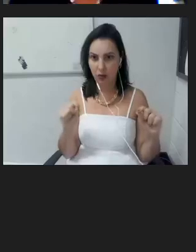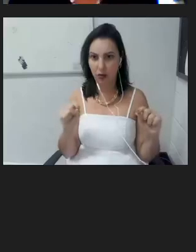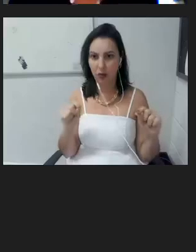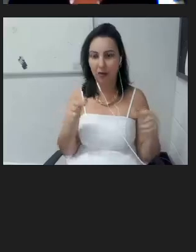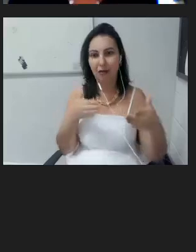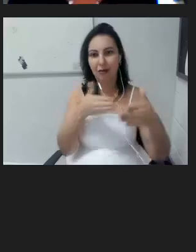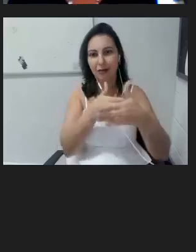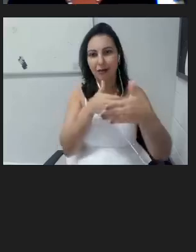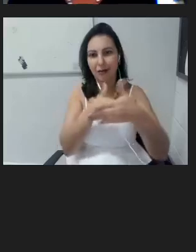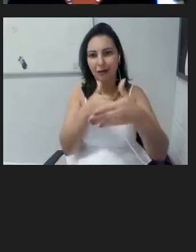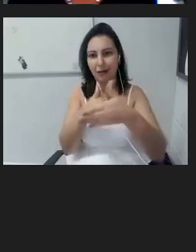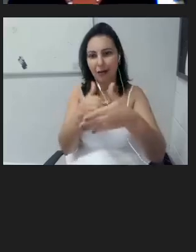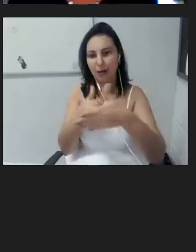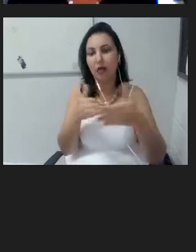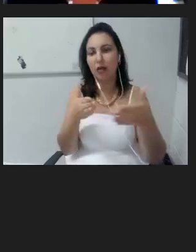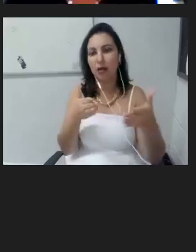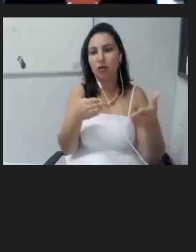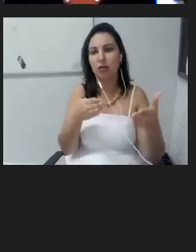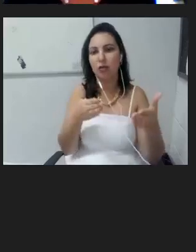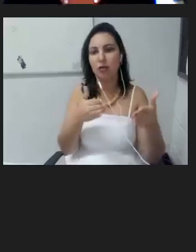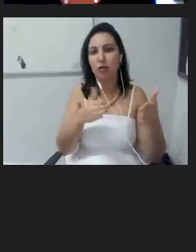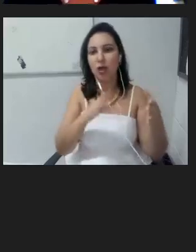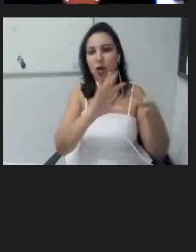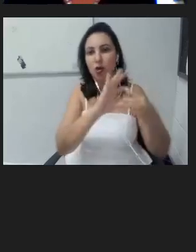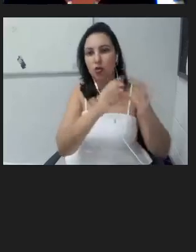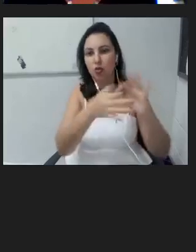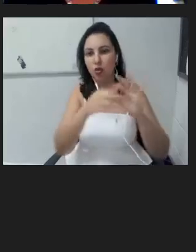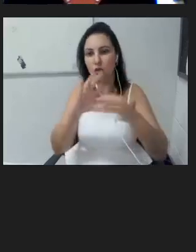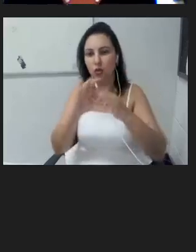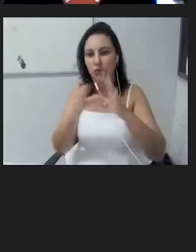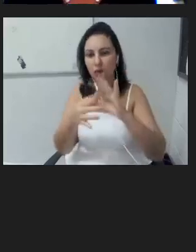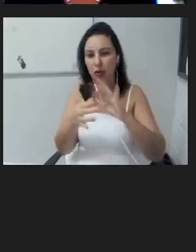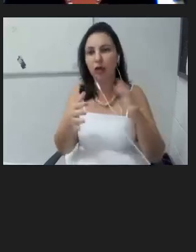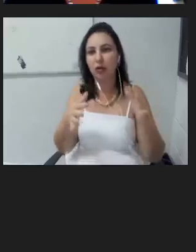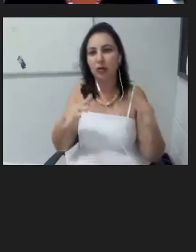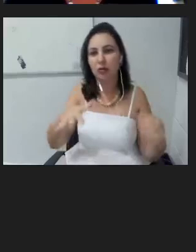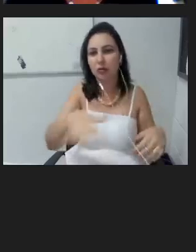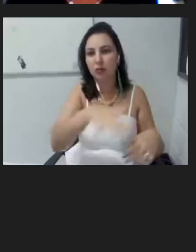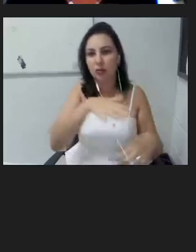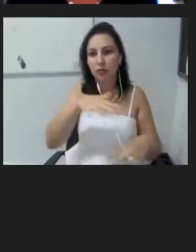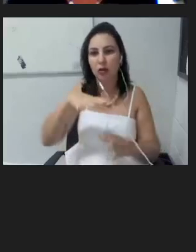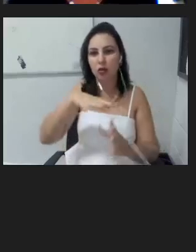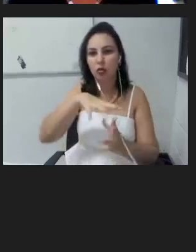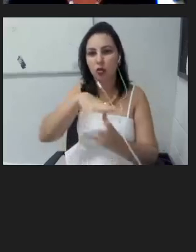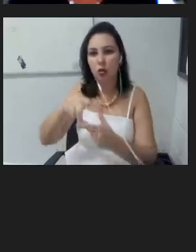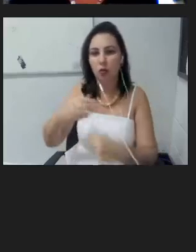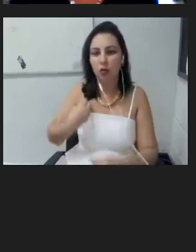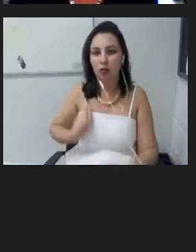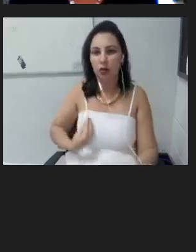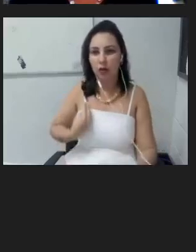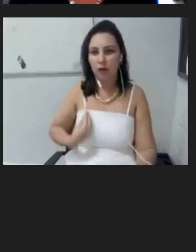limitada às condições objetivas do mundo que a gente está vivendo hoje.